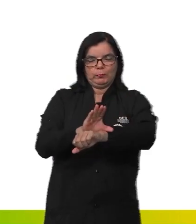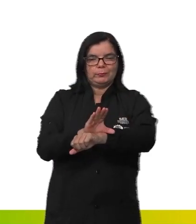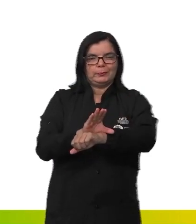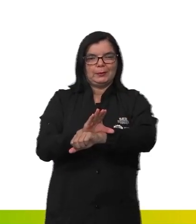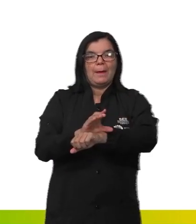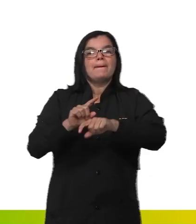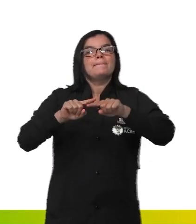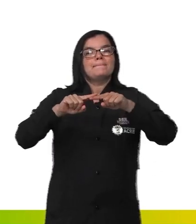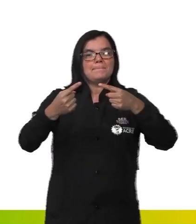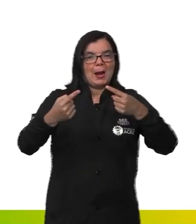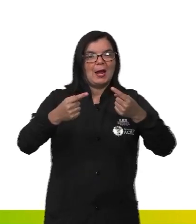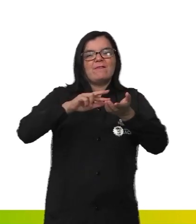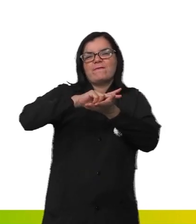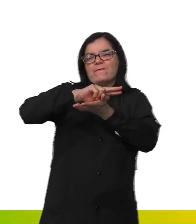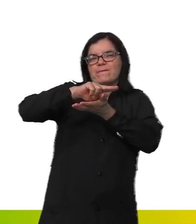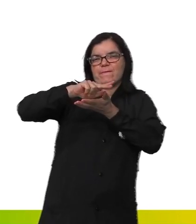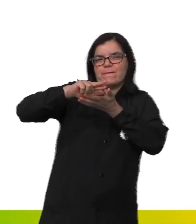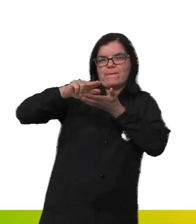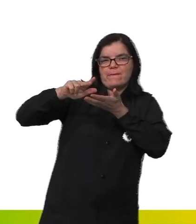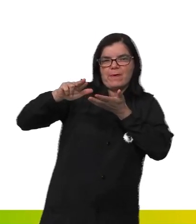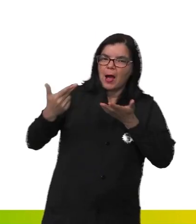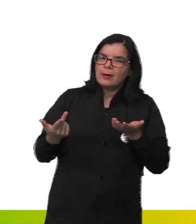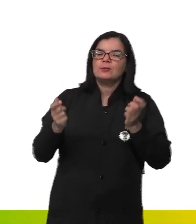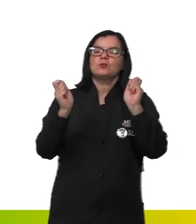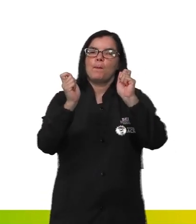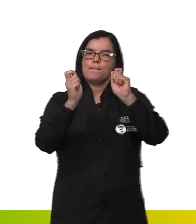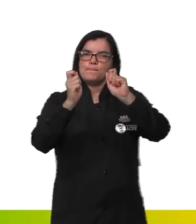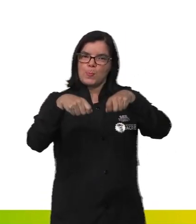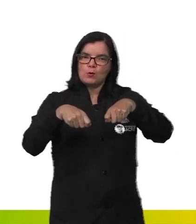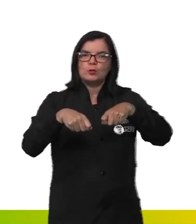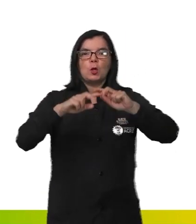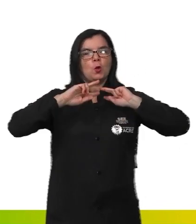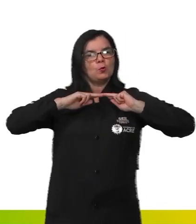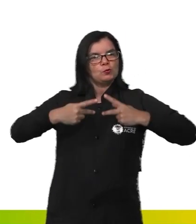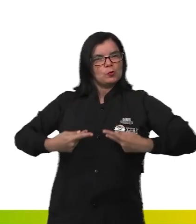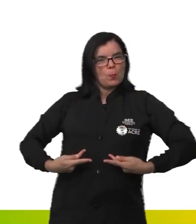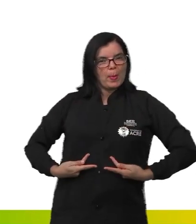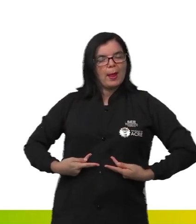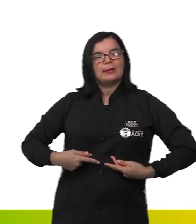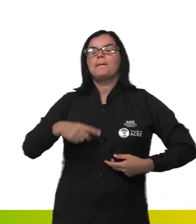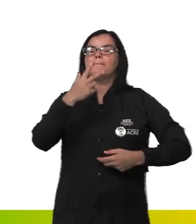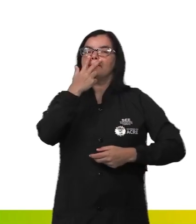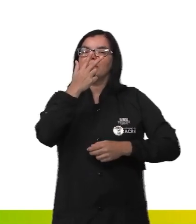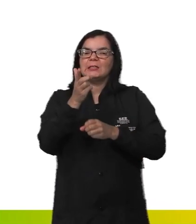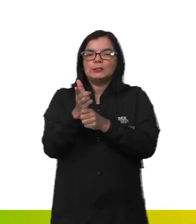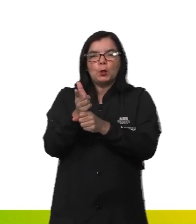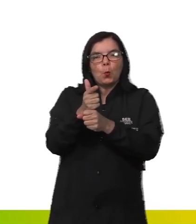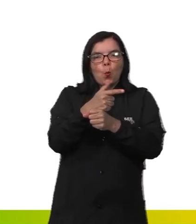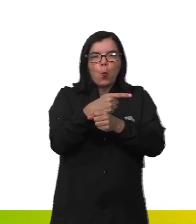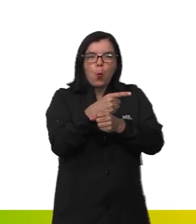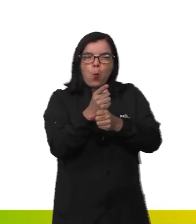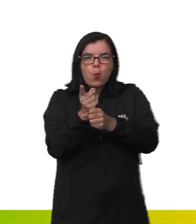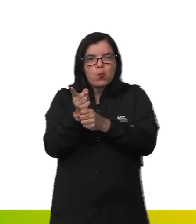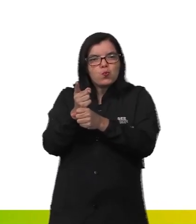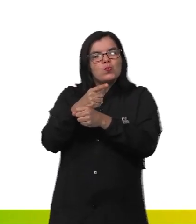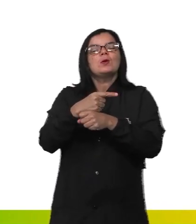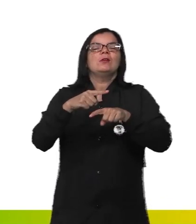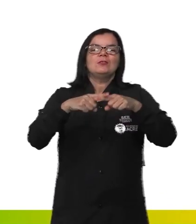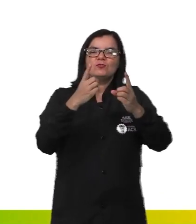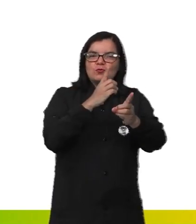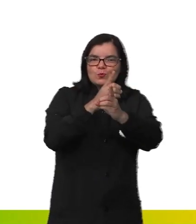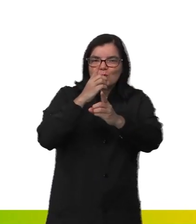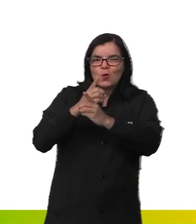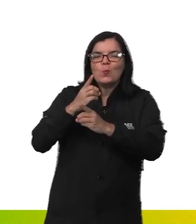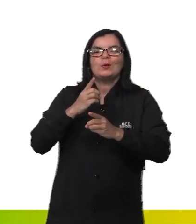cultura, mas um universo de possibilidades em que o ser humano é uma bússola para infinitas descobertas. Contudo,